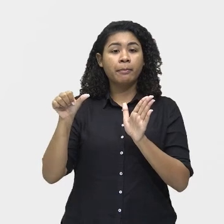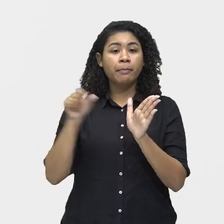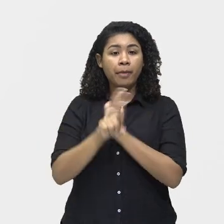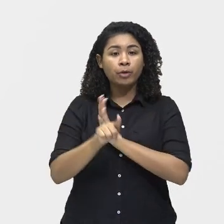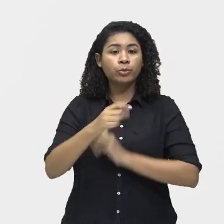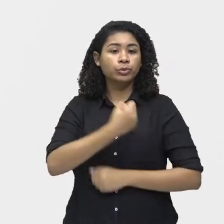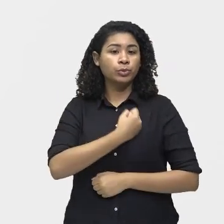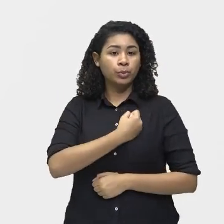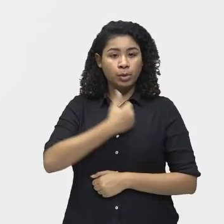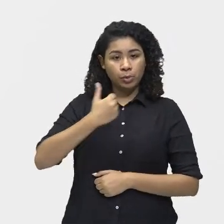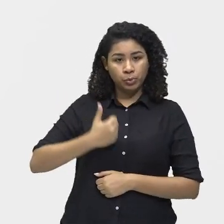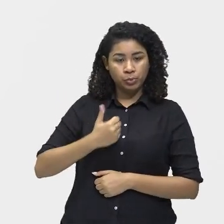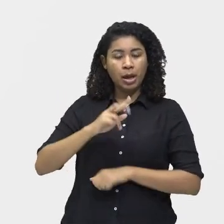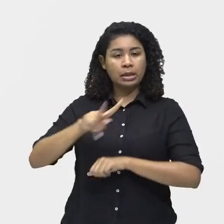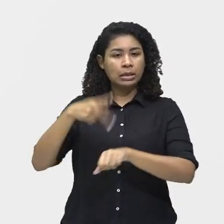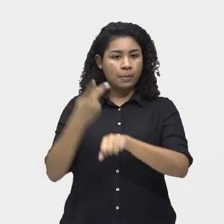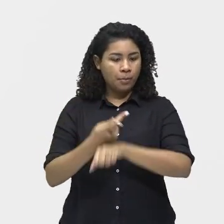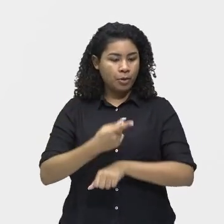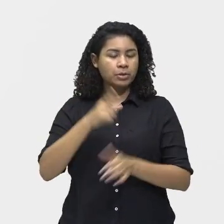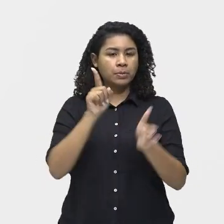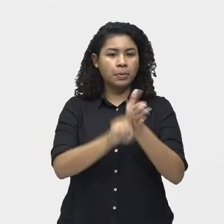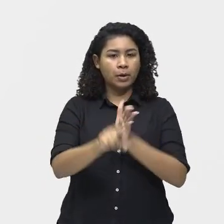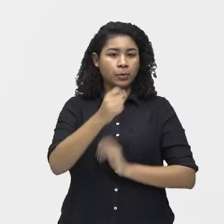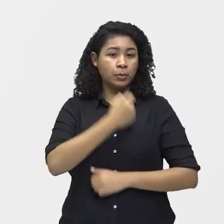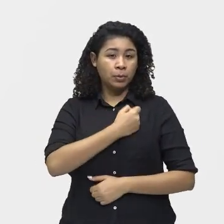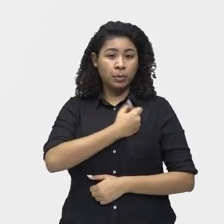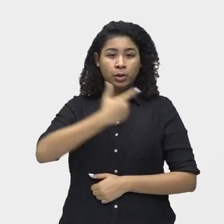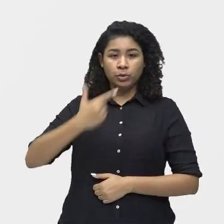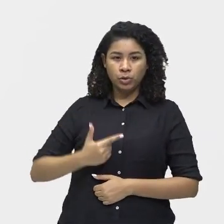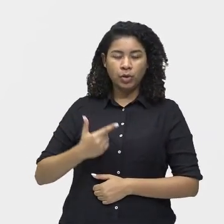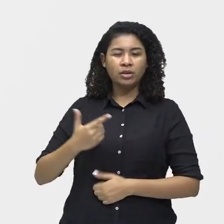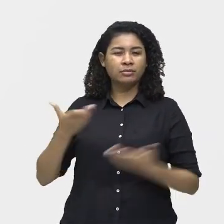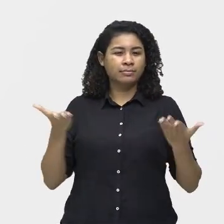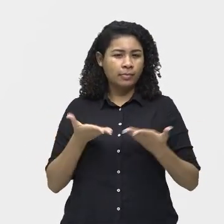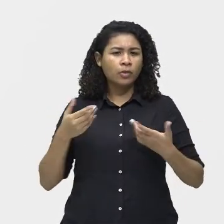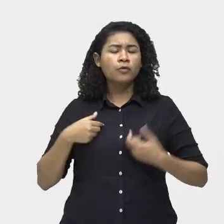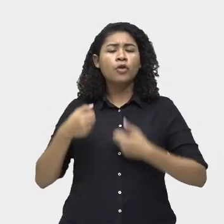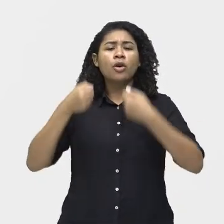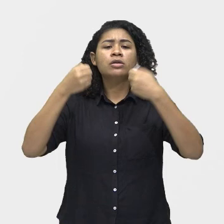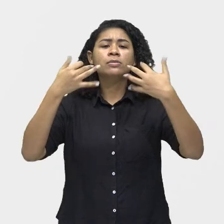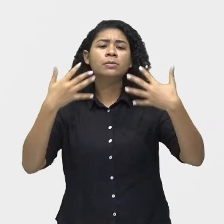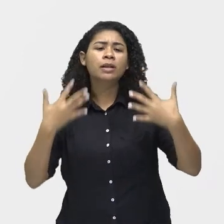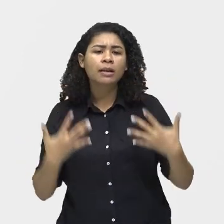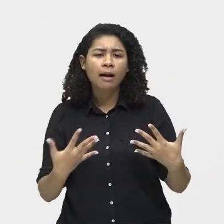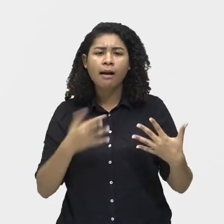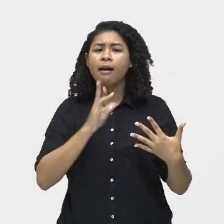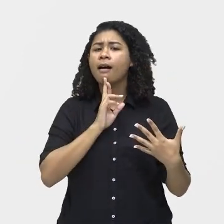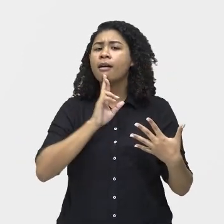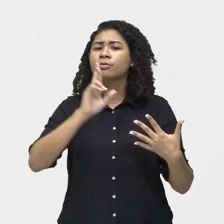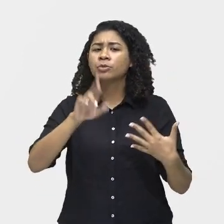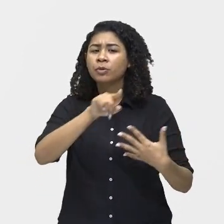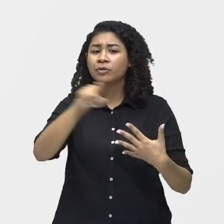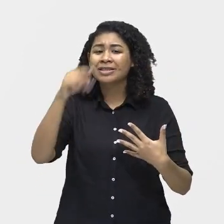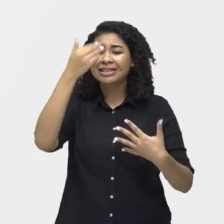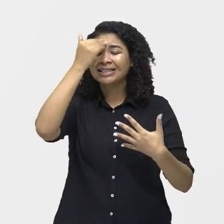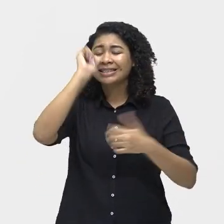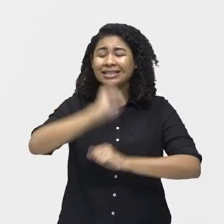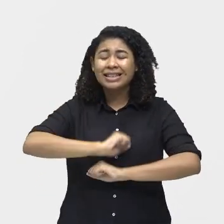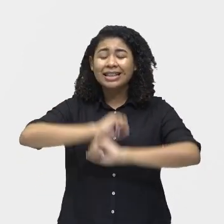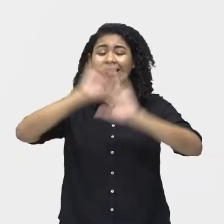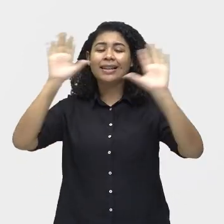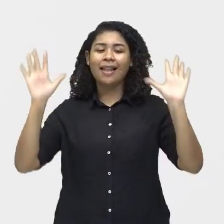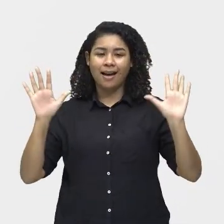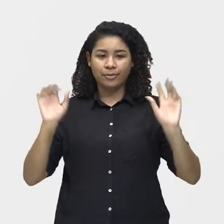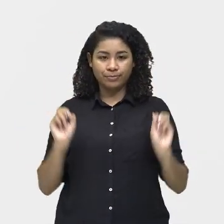2, para a gente responder de forma satisfatória, gente. Para vocês conseguirem compreender o que o professor está repassando para vocês